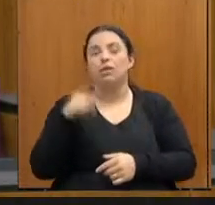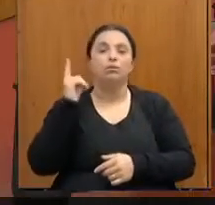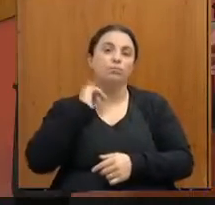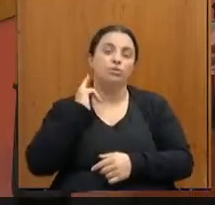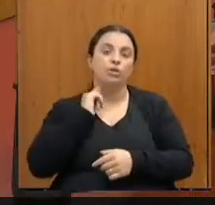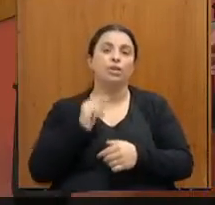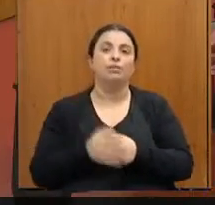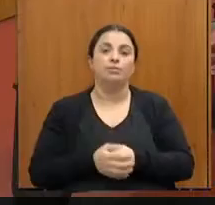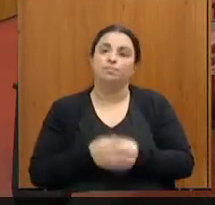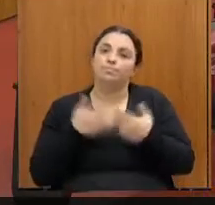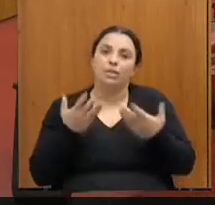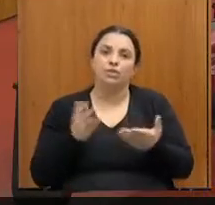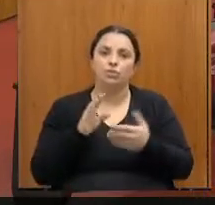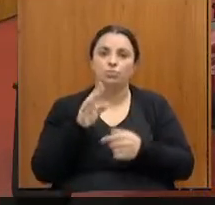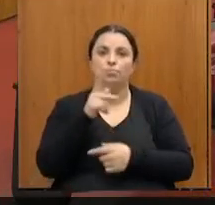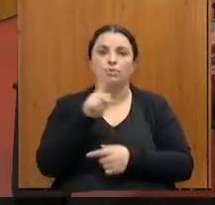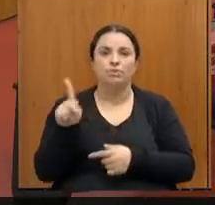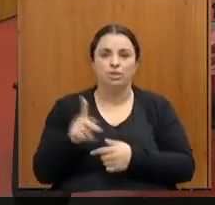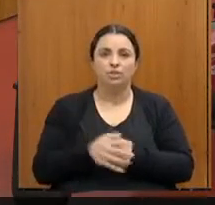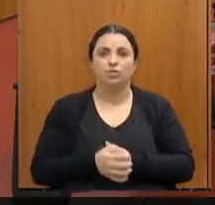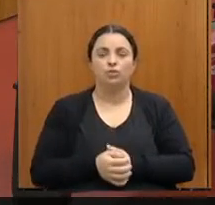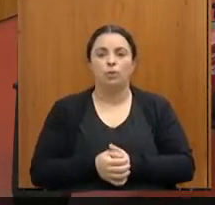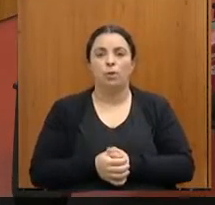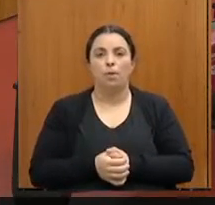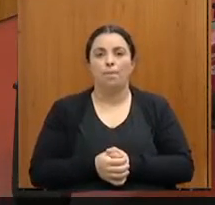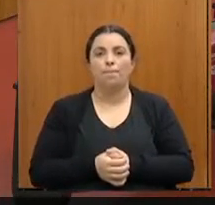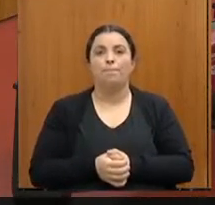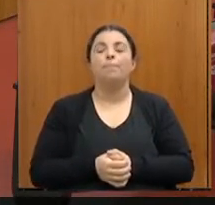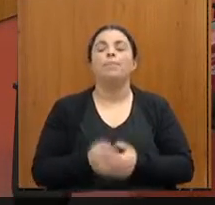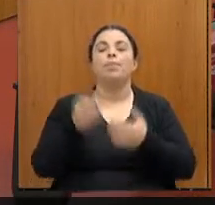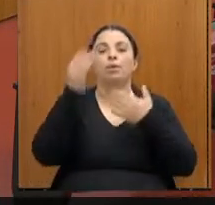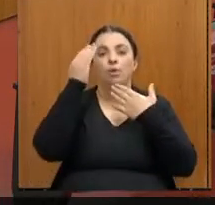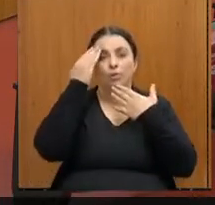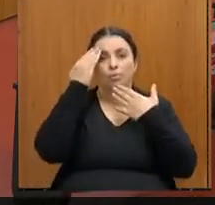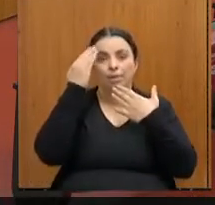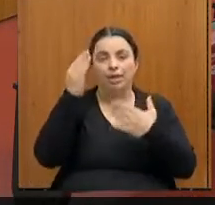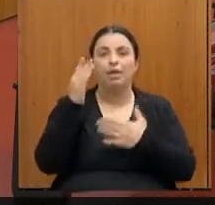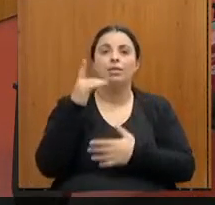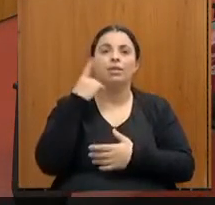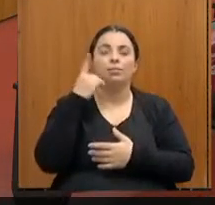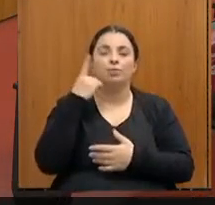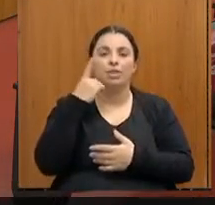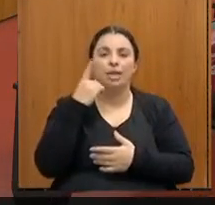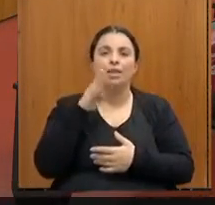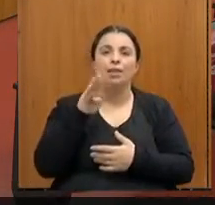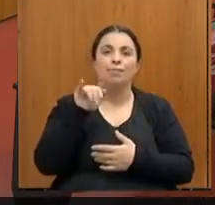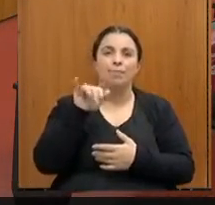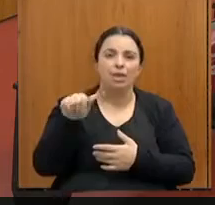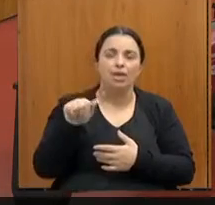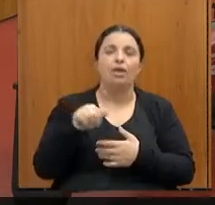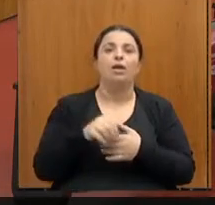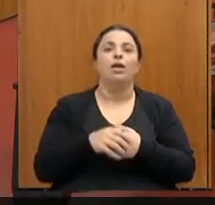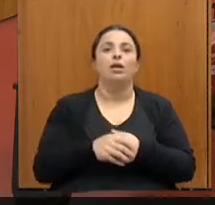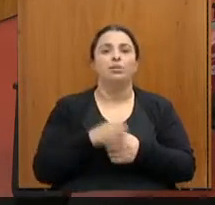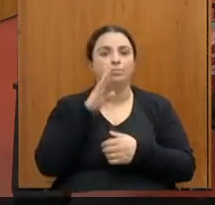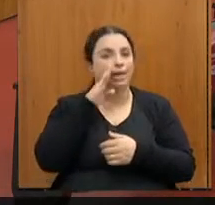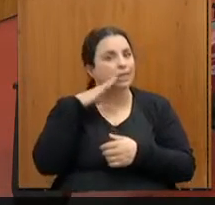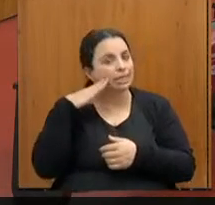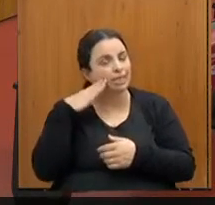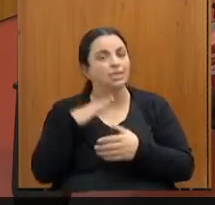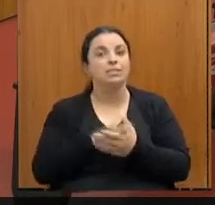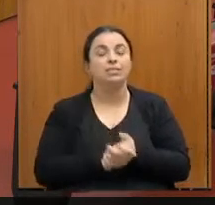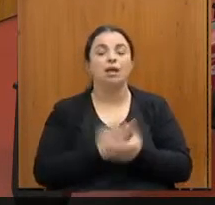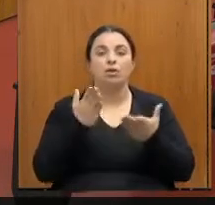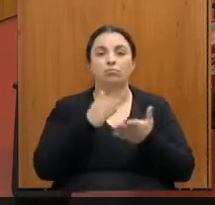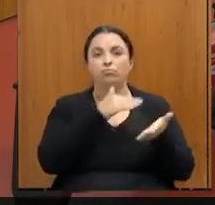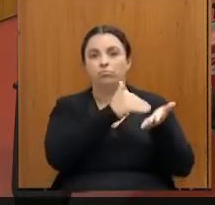é esse presidente Obrigado deputada Bia Beatriz com a palavra